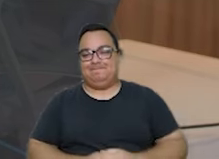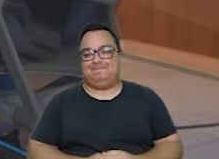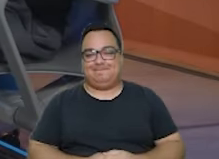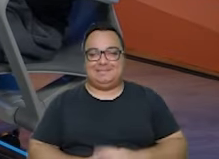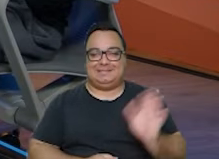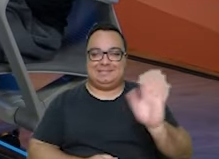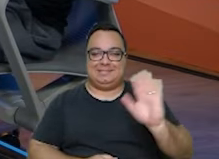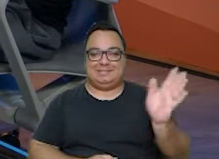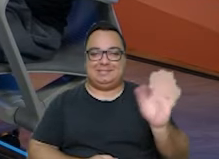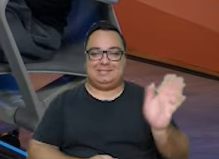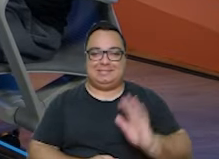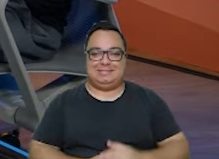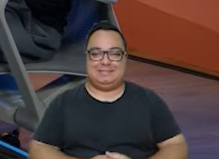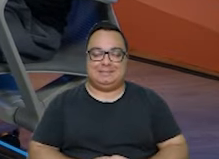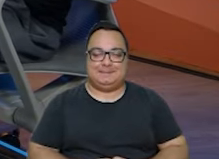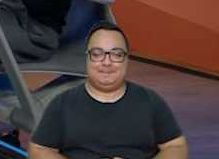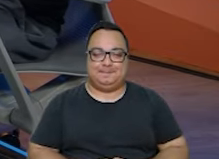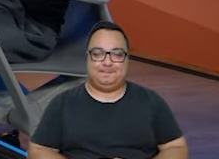próxima